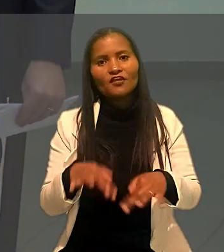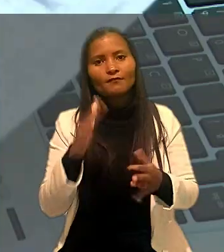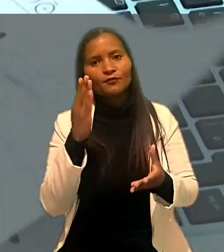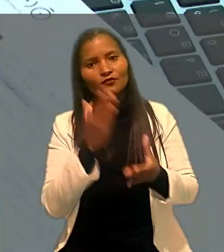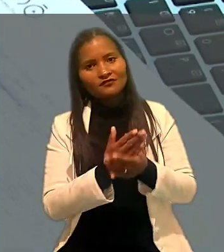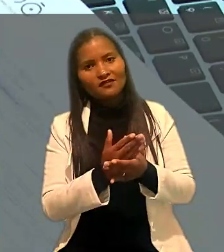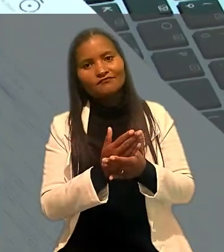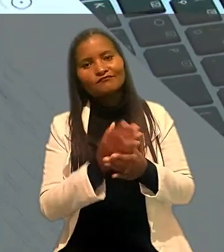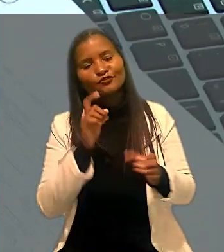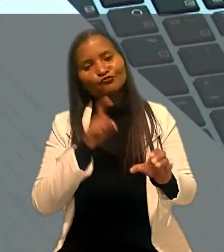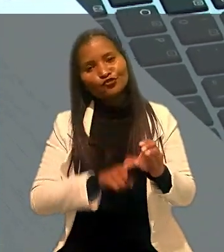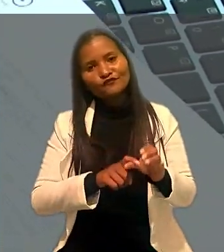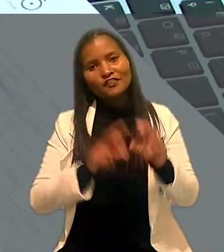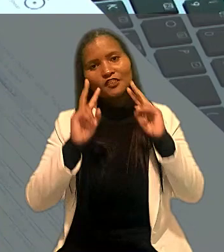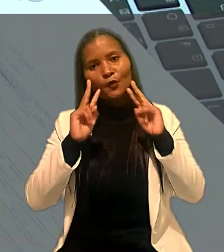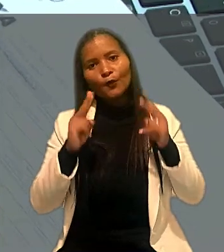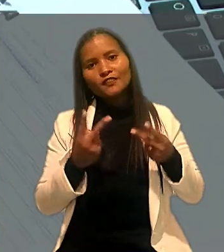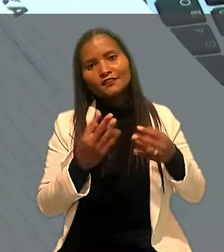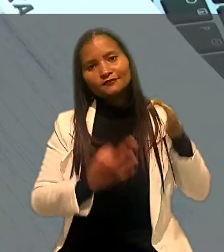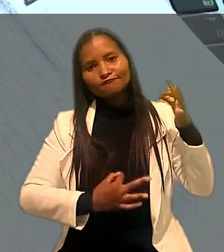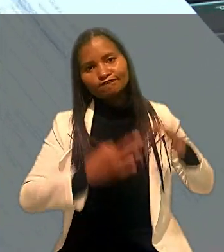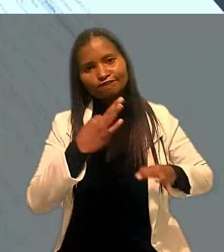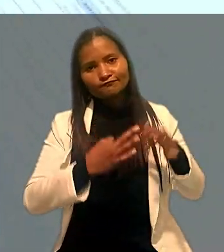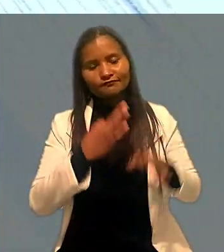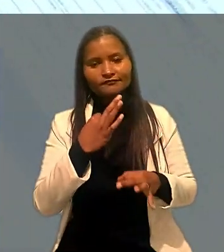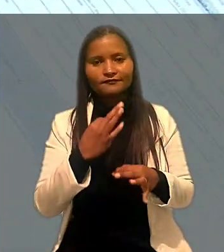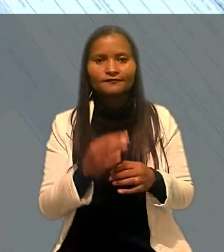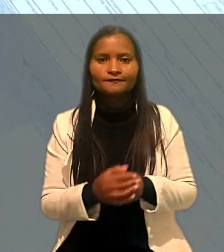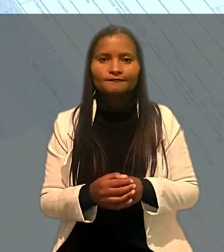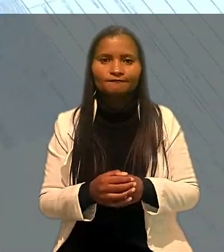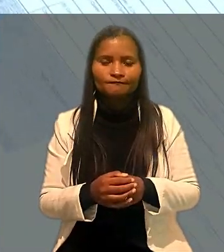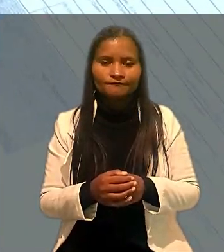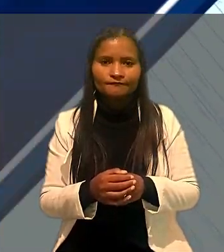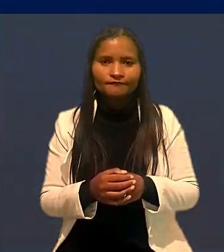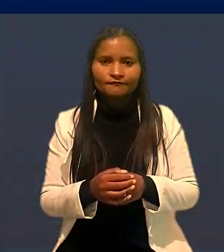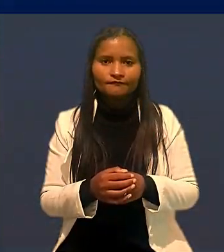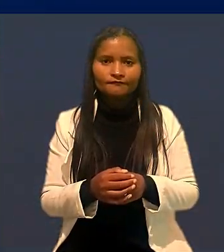empregadores encerrem os processos com dívidas reconhecidas judicialmente.